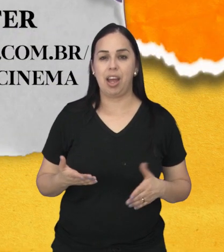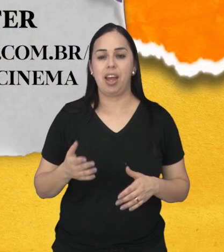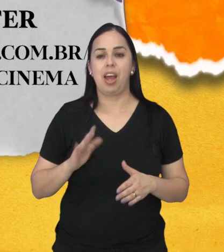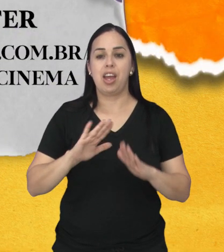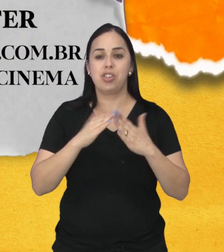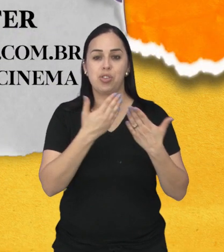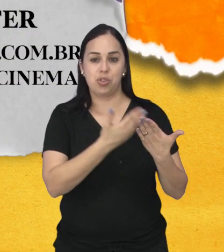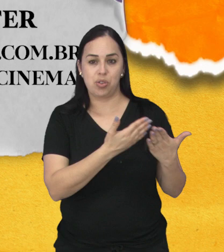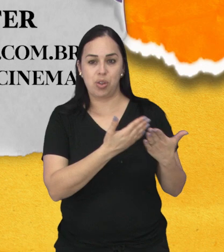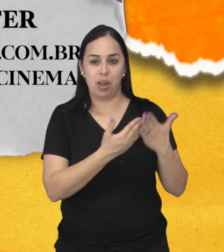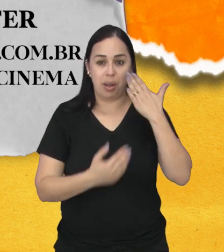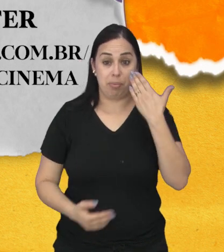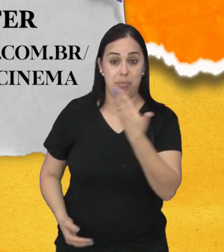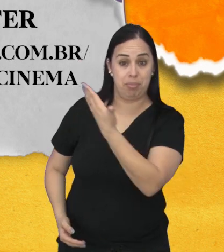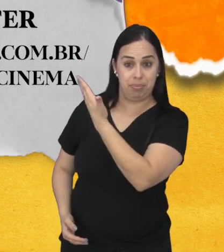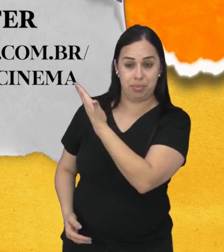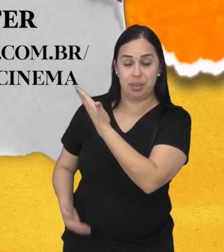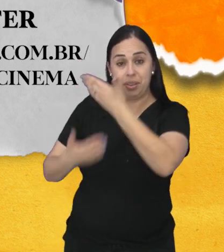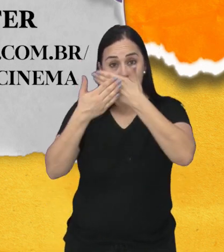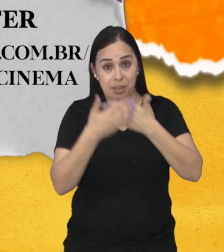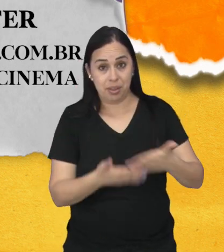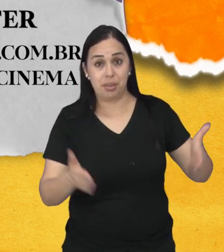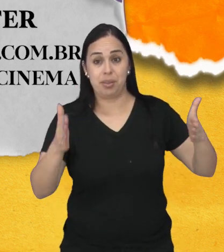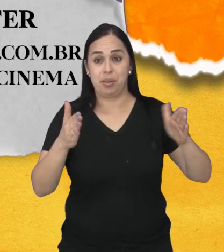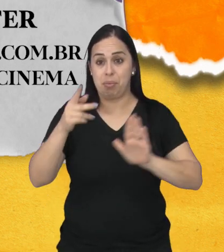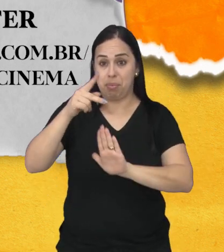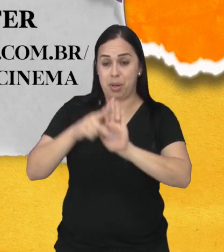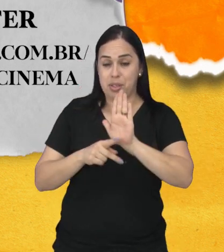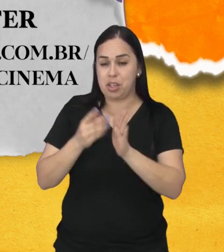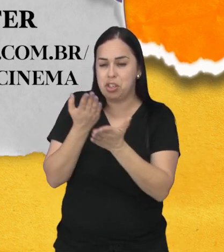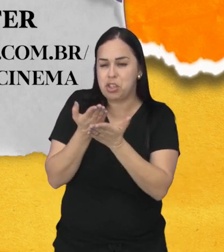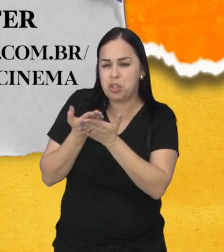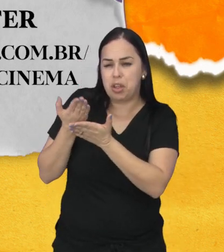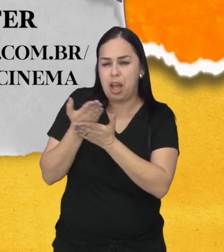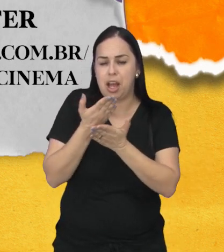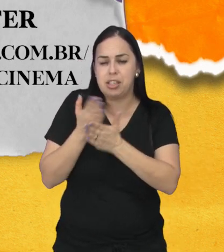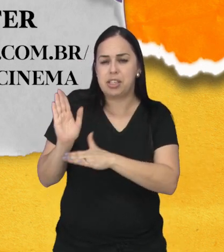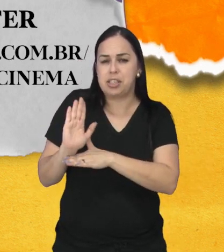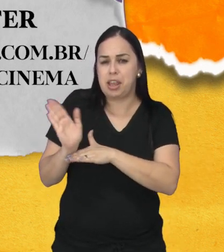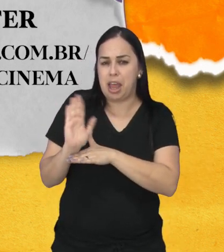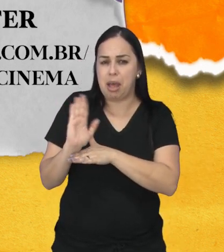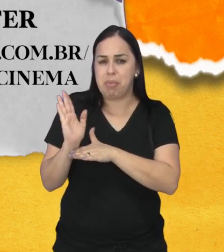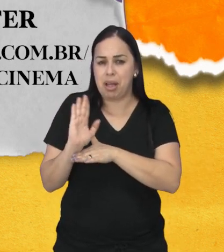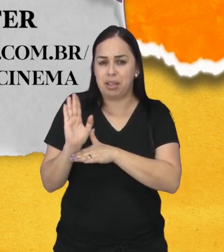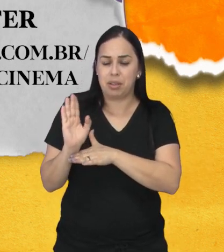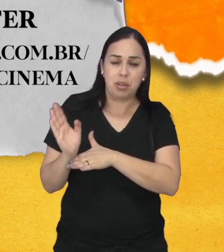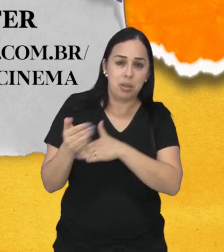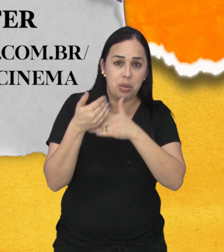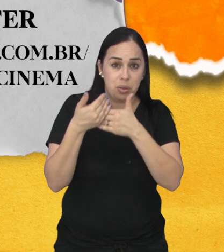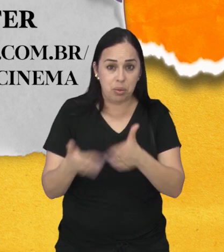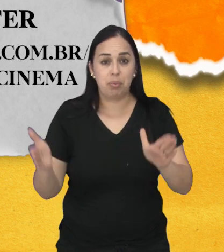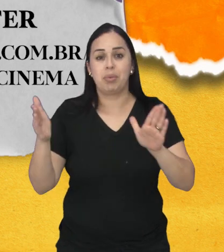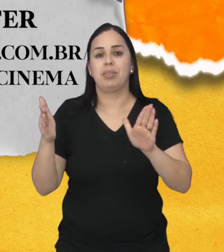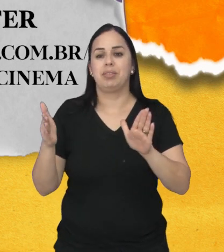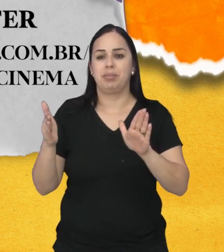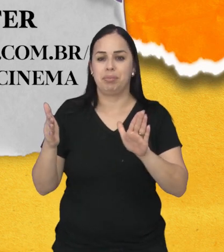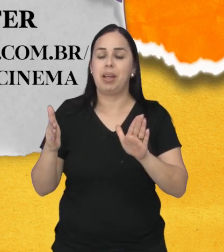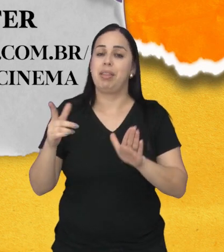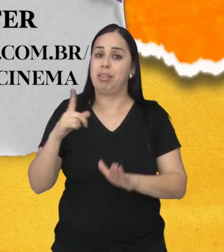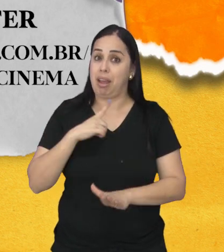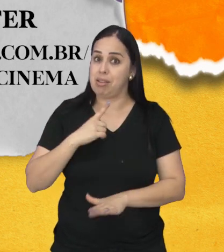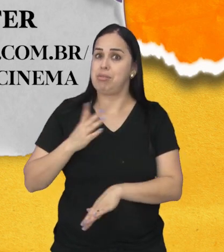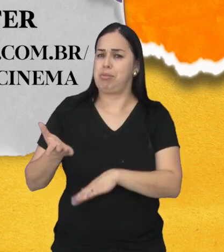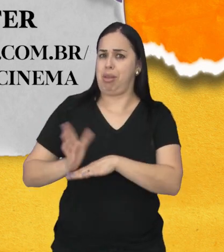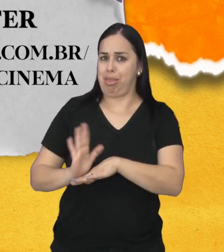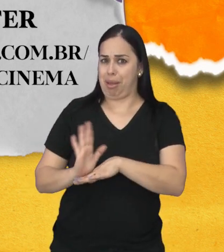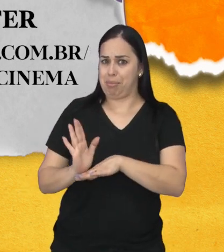de Audiovisual do Vale do Paraíba, inaugura um programa de estudos de cinema contemporâneo com o lançamento do projeto Tem